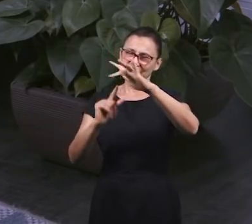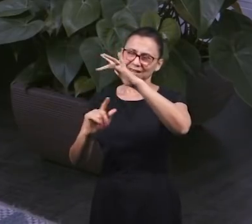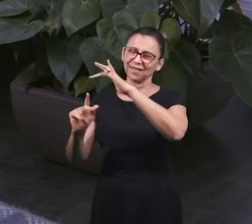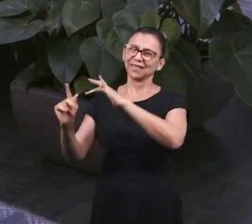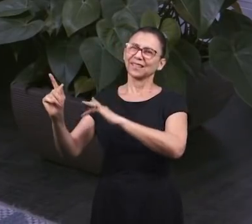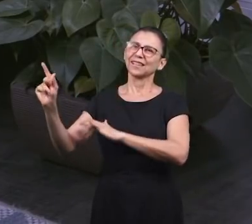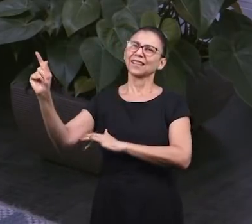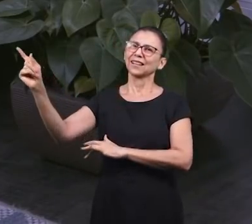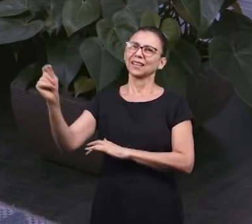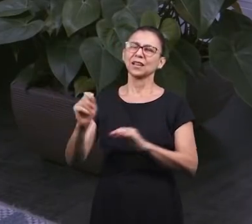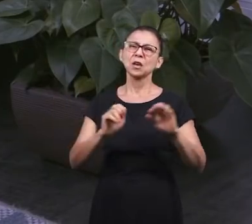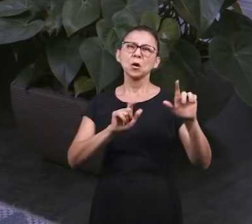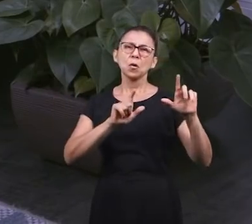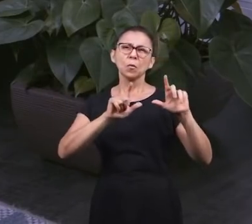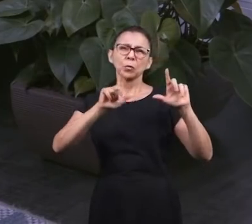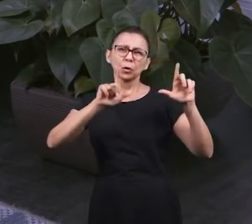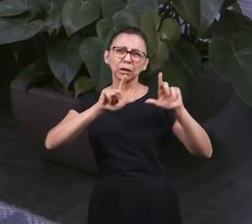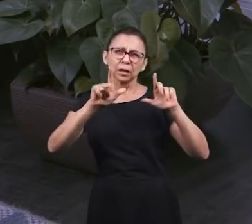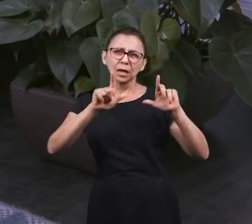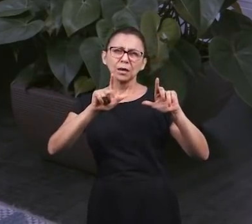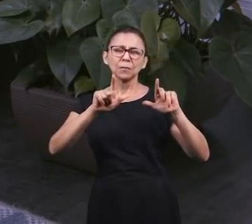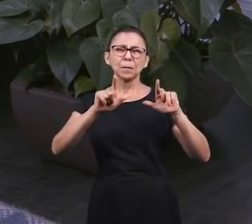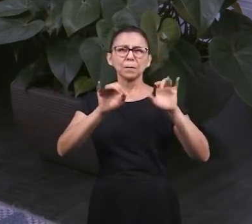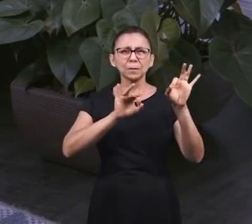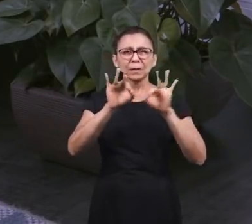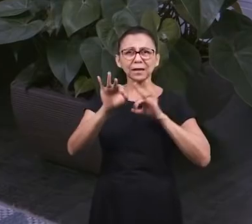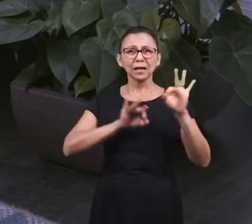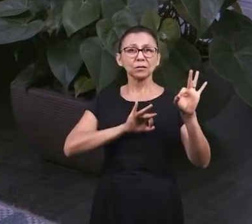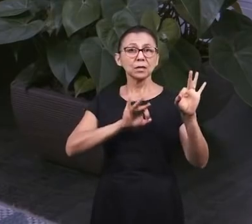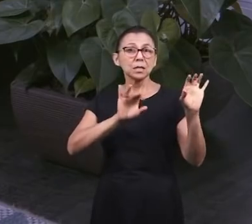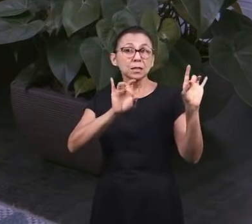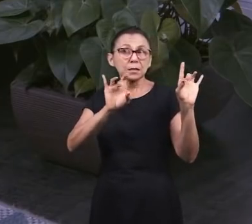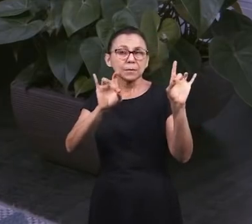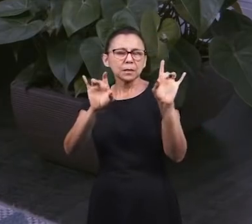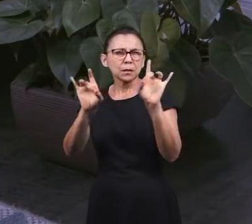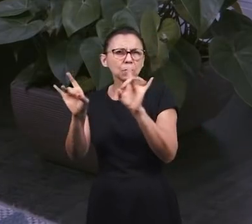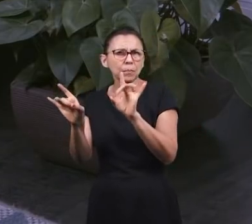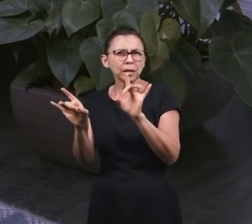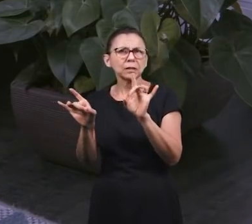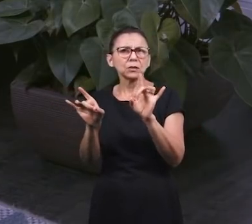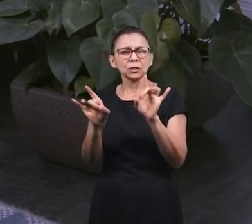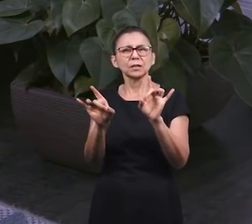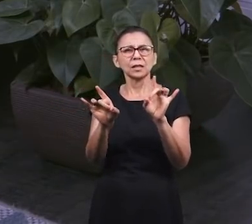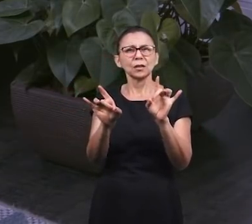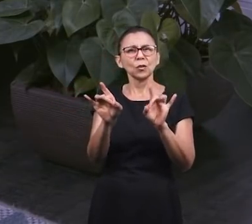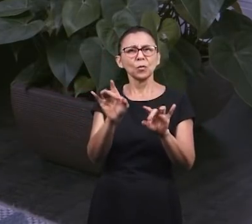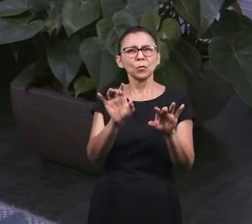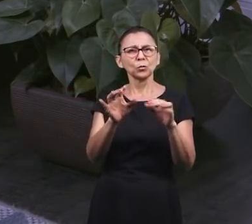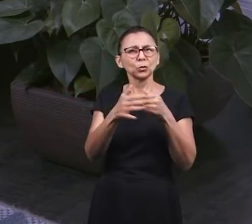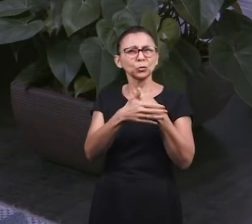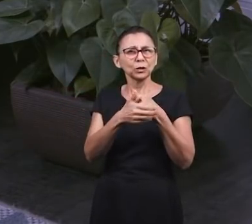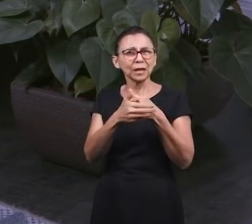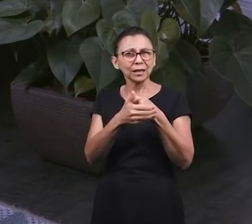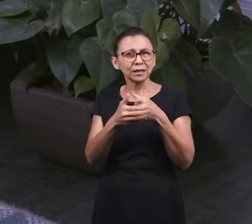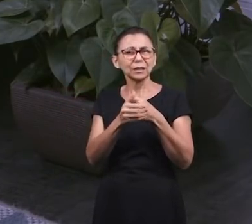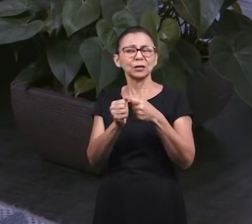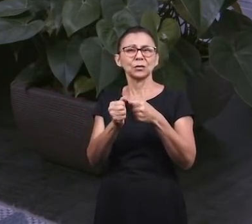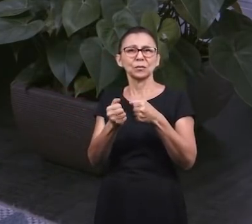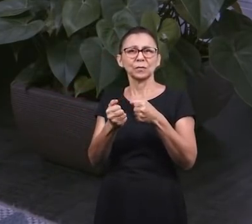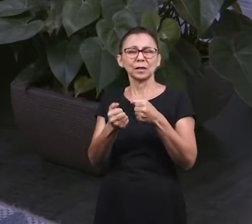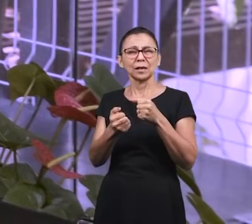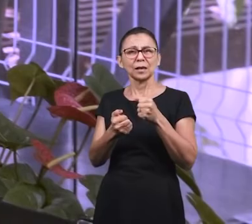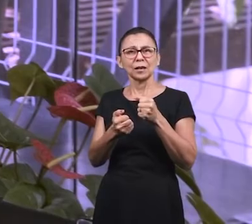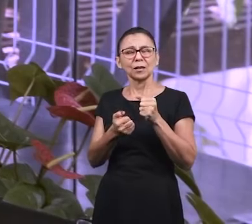o Evangelho Eterno. Um programa que é feito especialmente e com muito carinho para você e para toda a